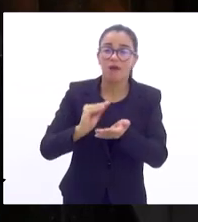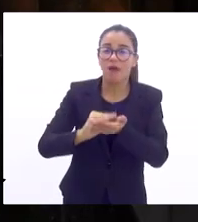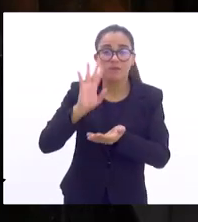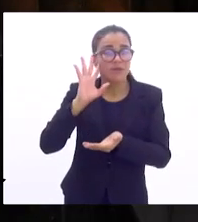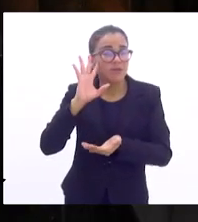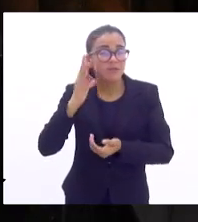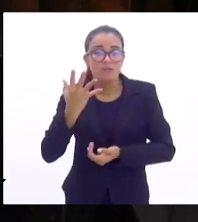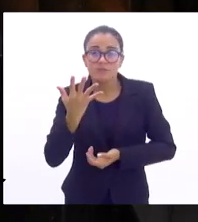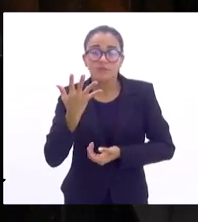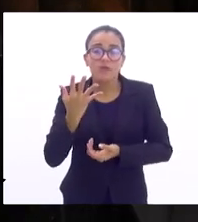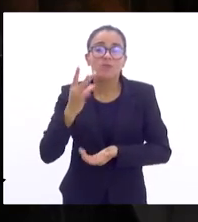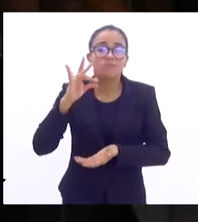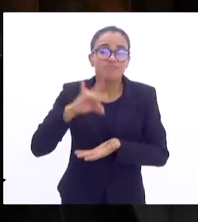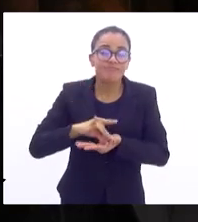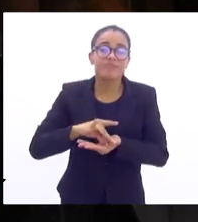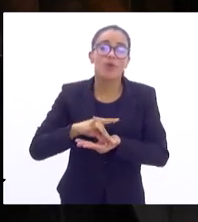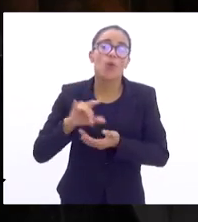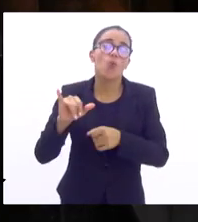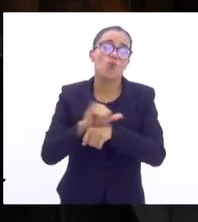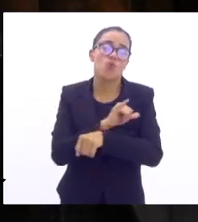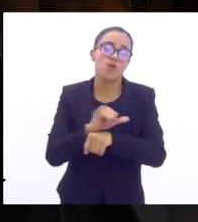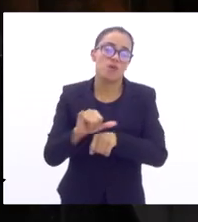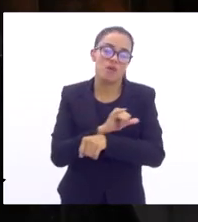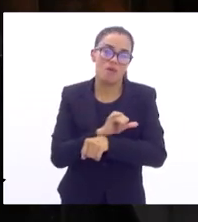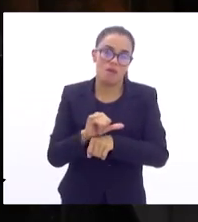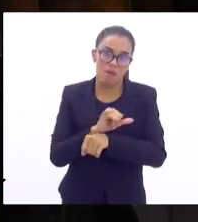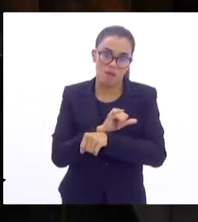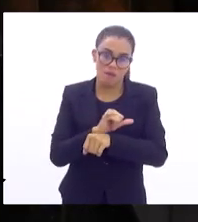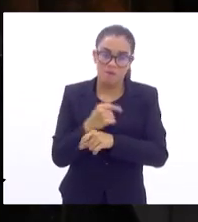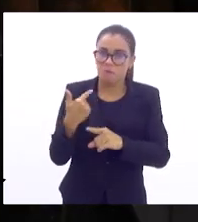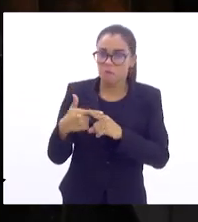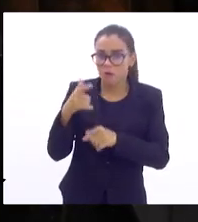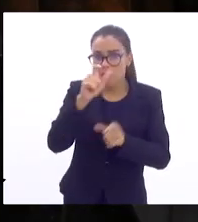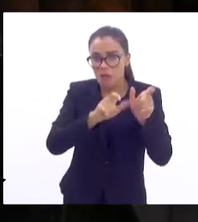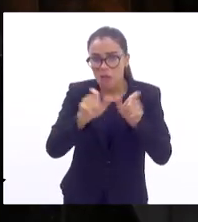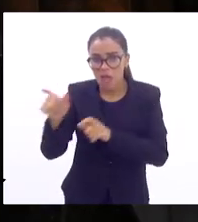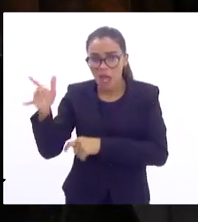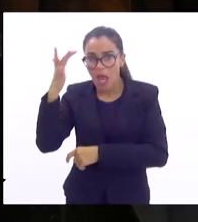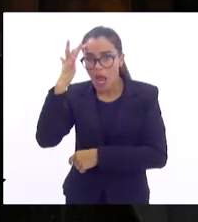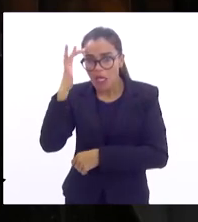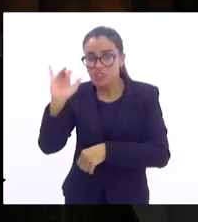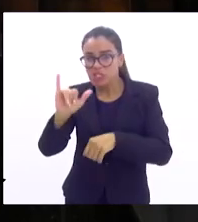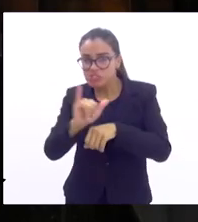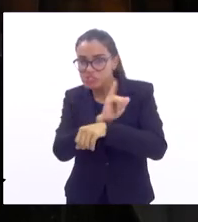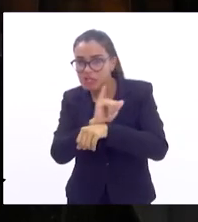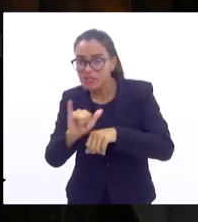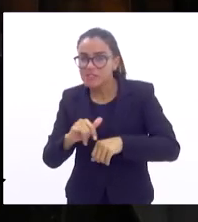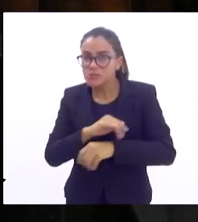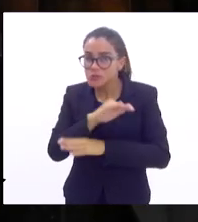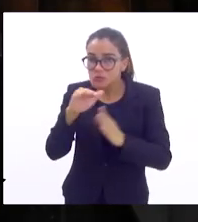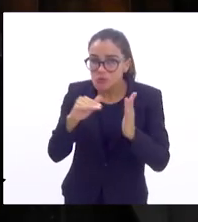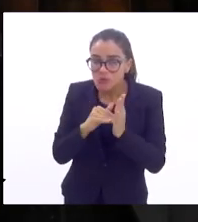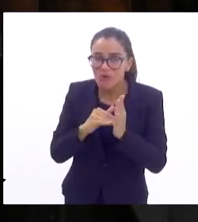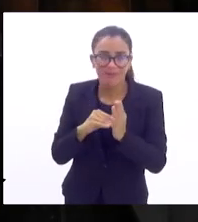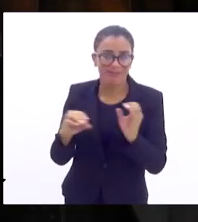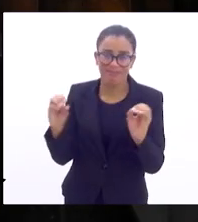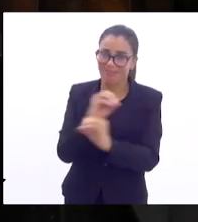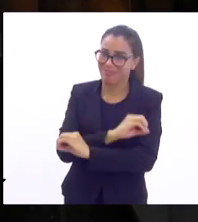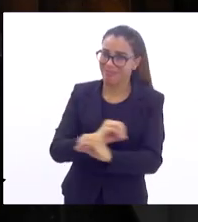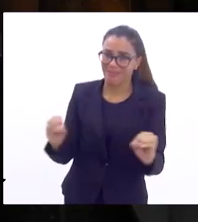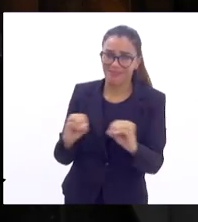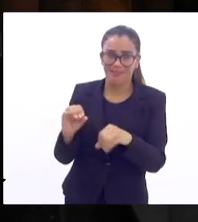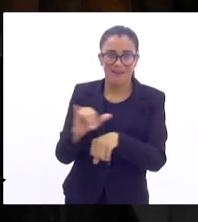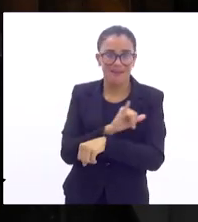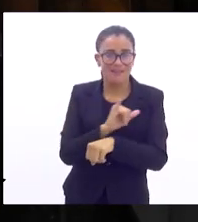é de fato estratégico porque quem acha que tudo é estratégico nada é